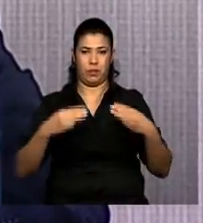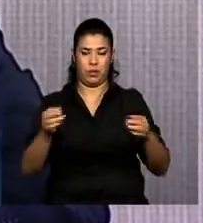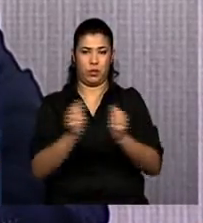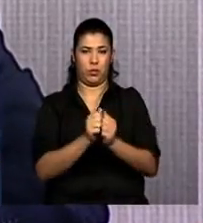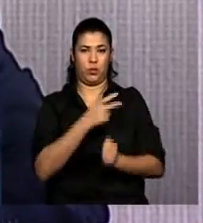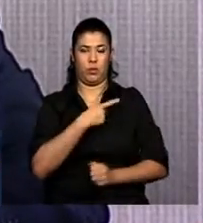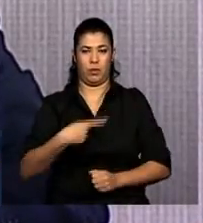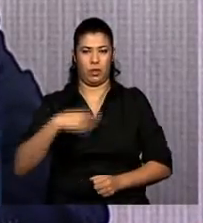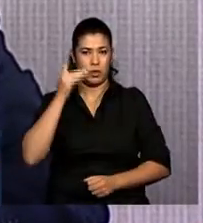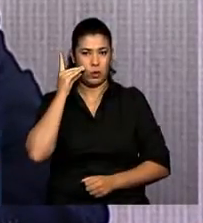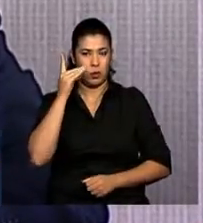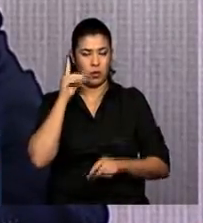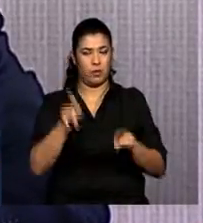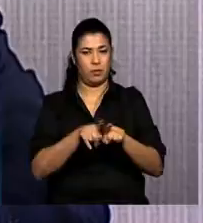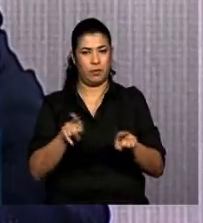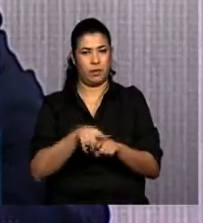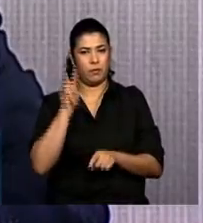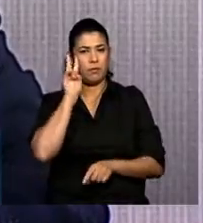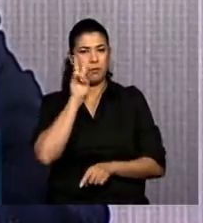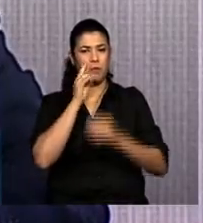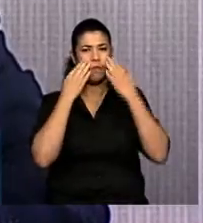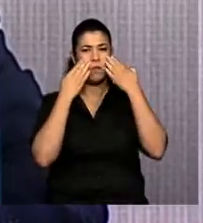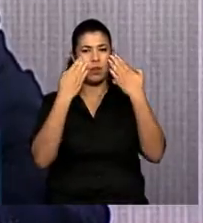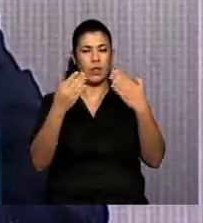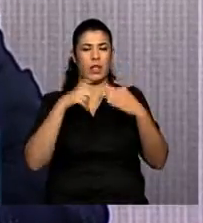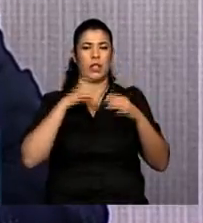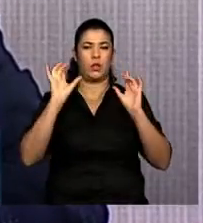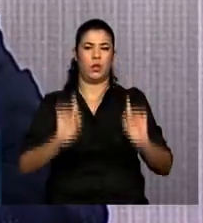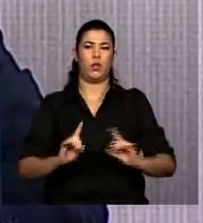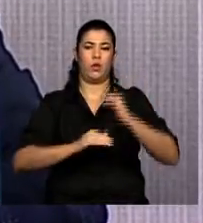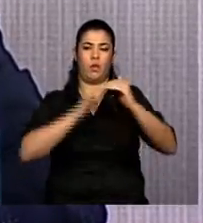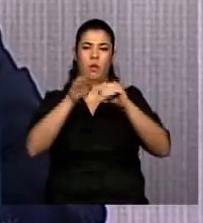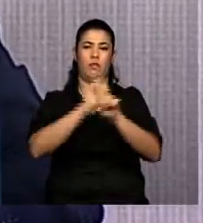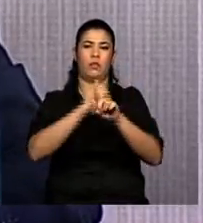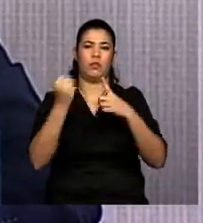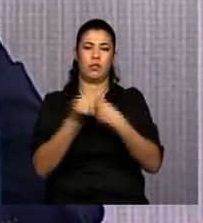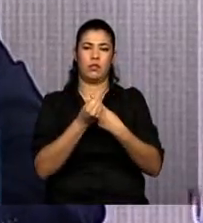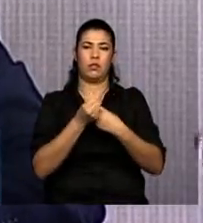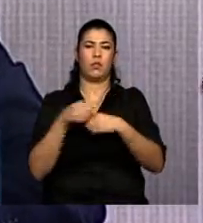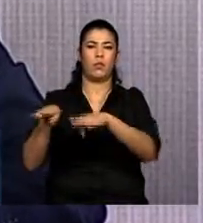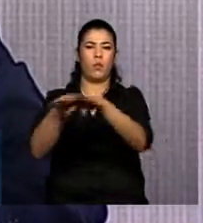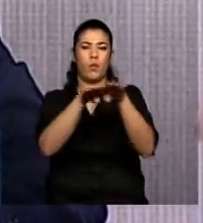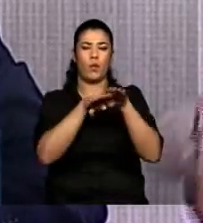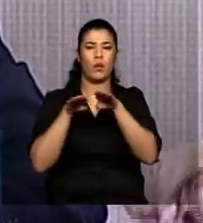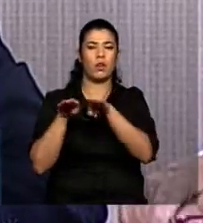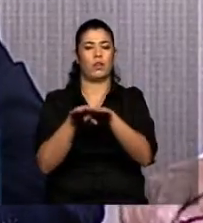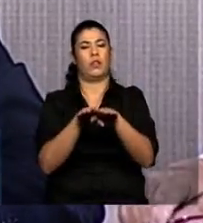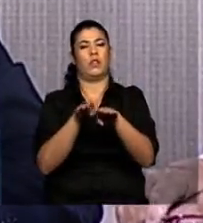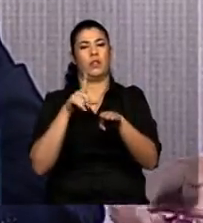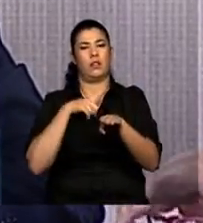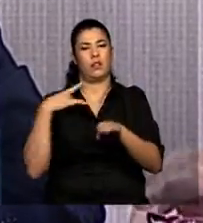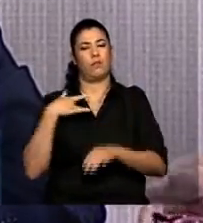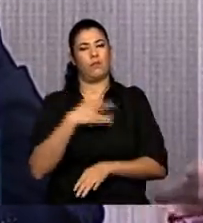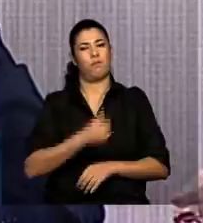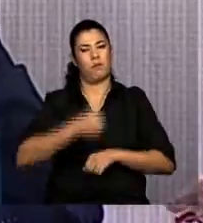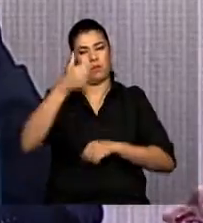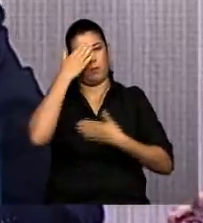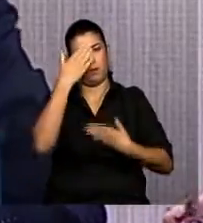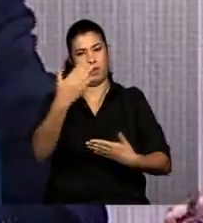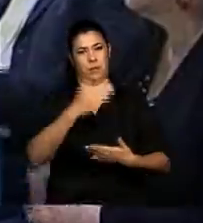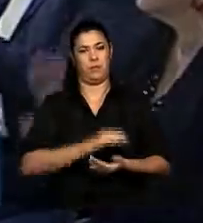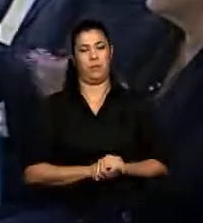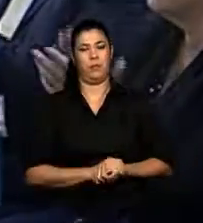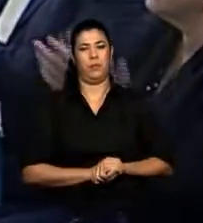com essa visibilidade, com essa garantia de direitos e com o avanço de uma sociedade mais democrática e mais saudável. Muito